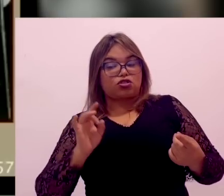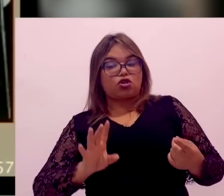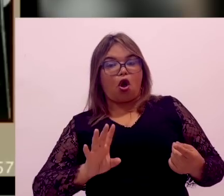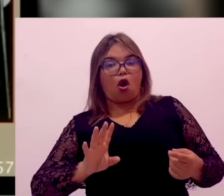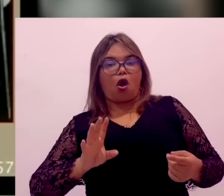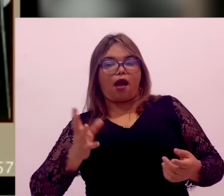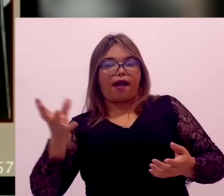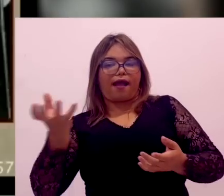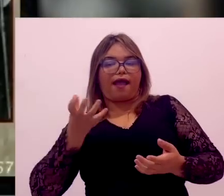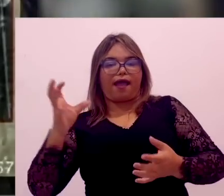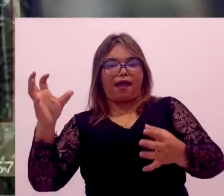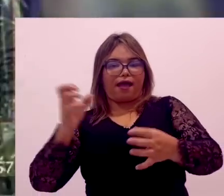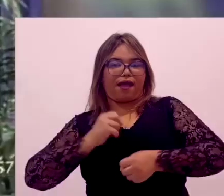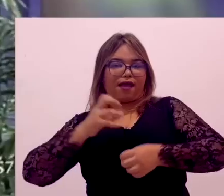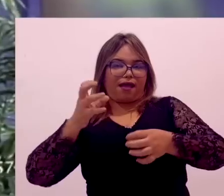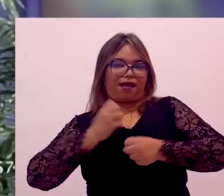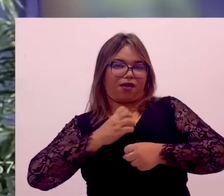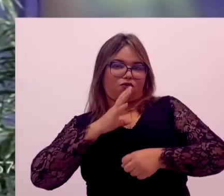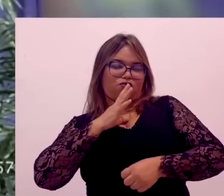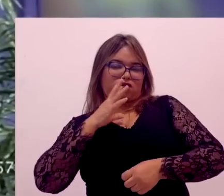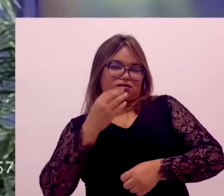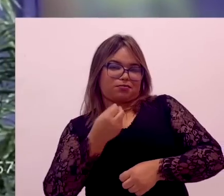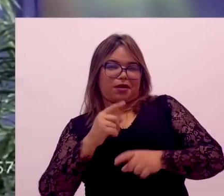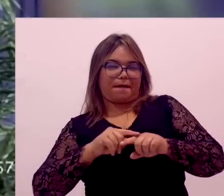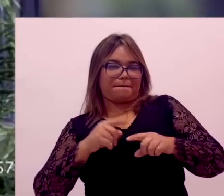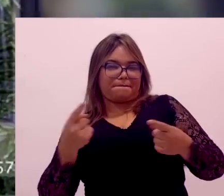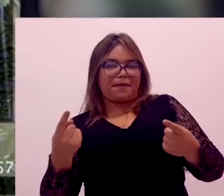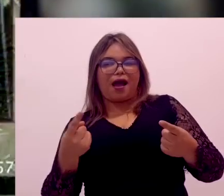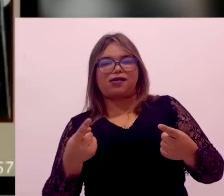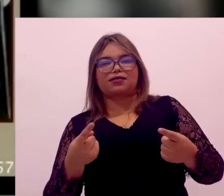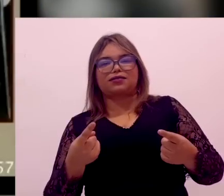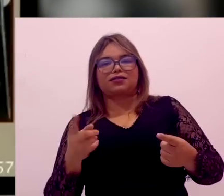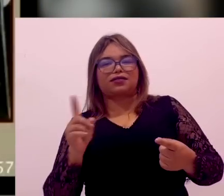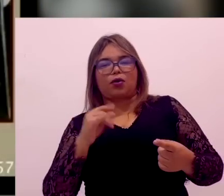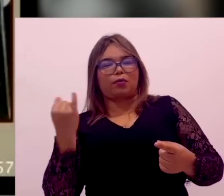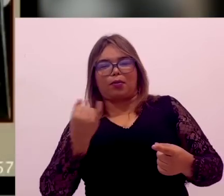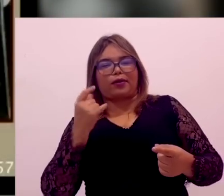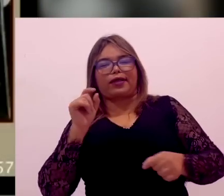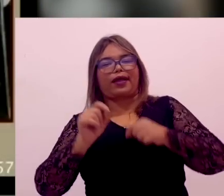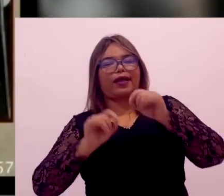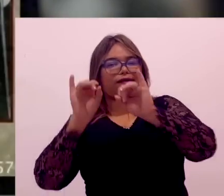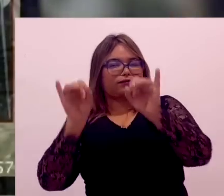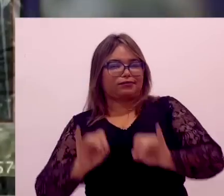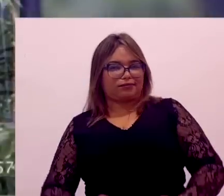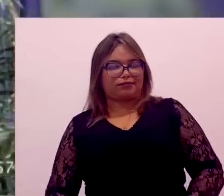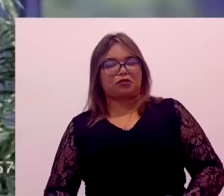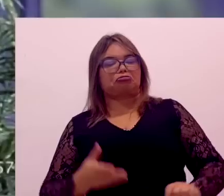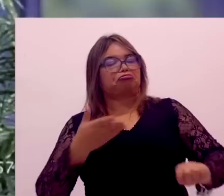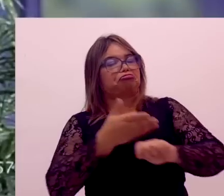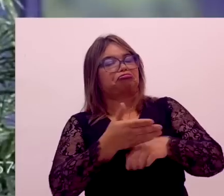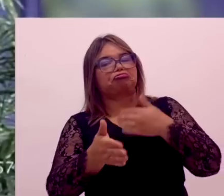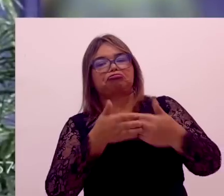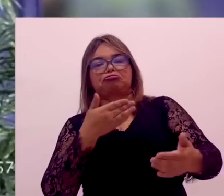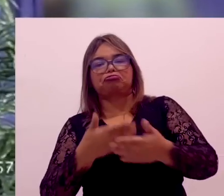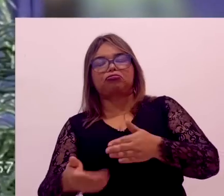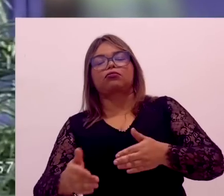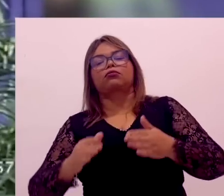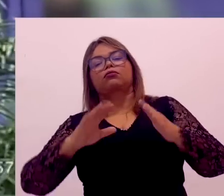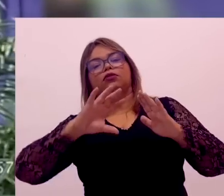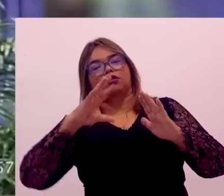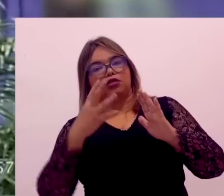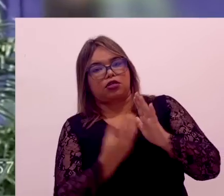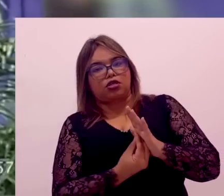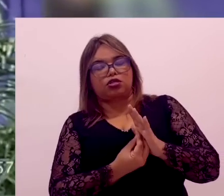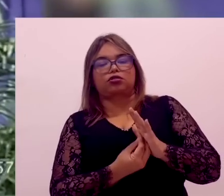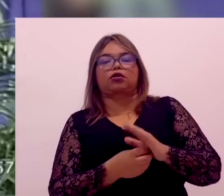templo. Ele se prostra diante de qualquer altar, seja no templo, na mesquita ou na catedral,